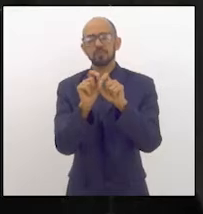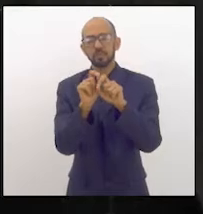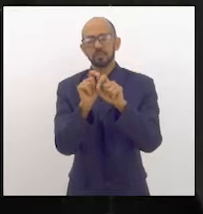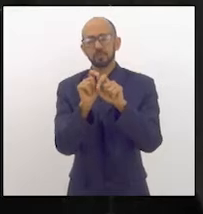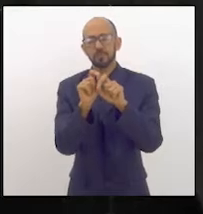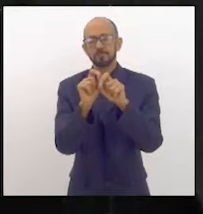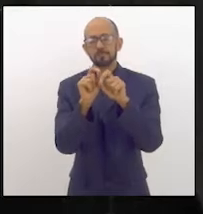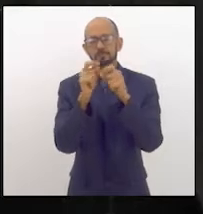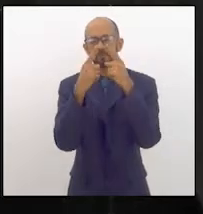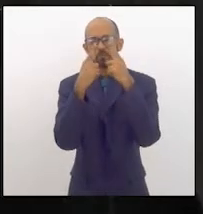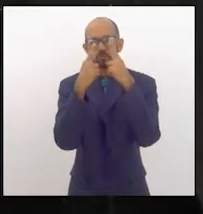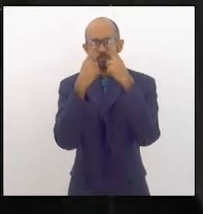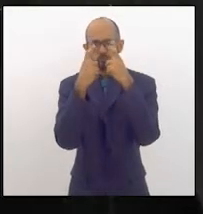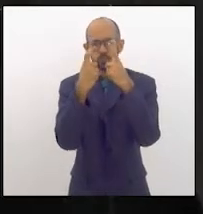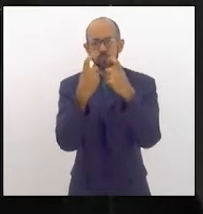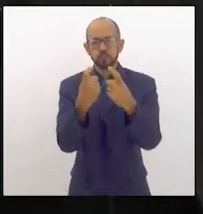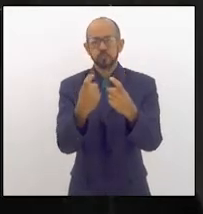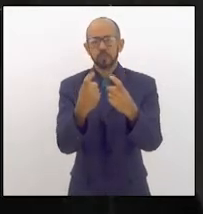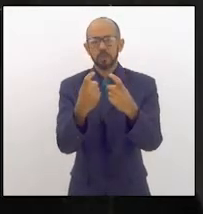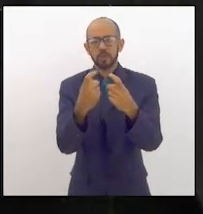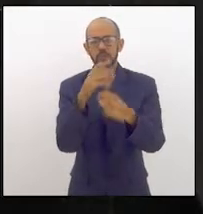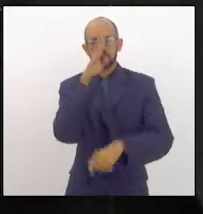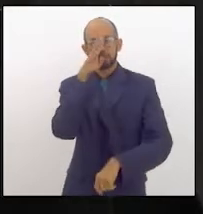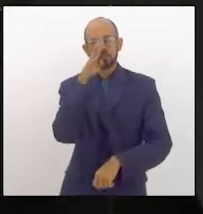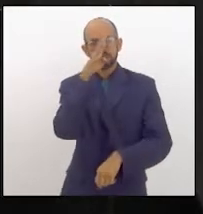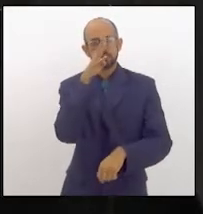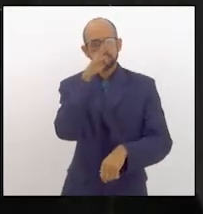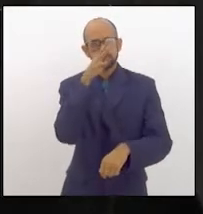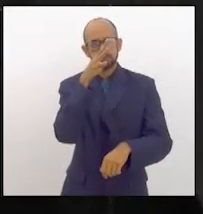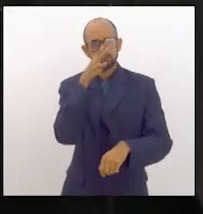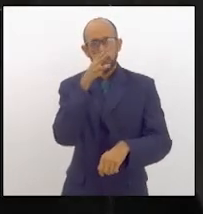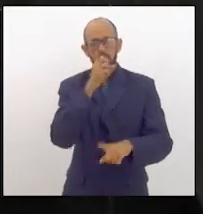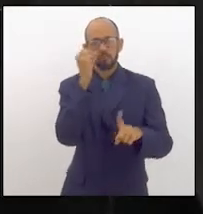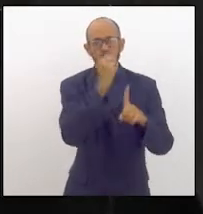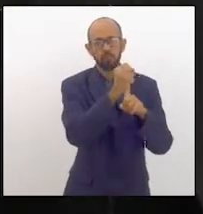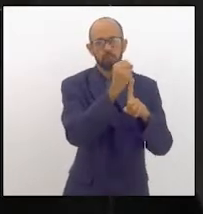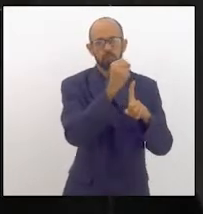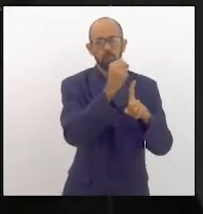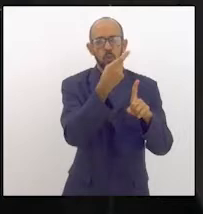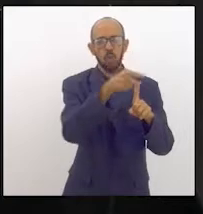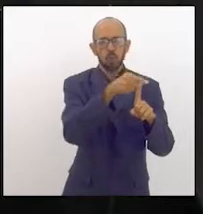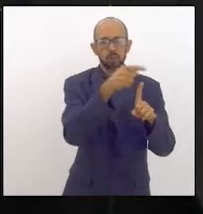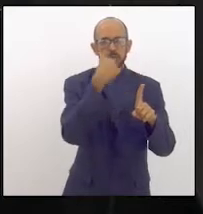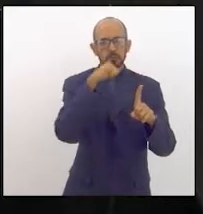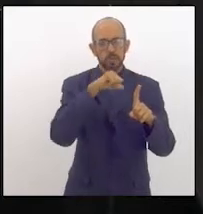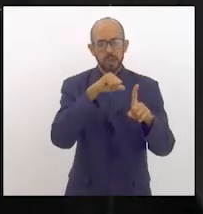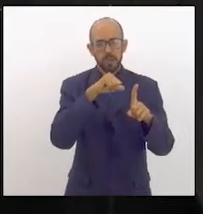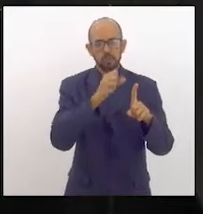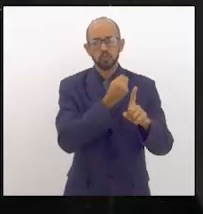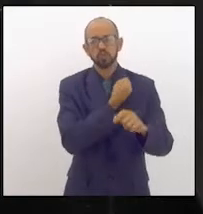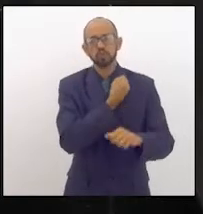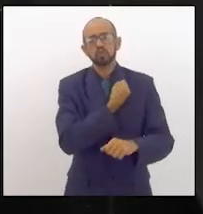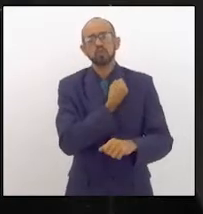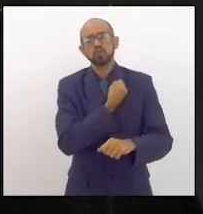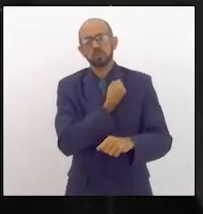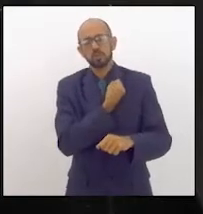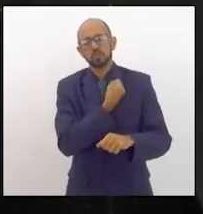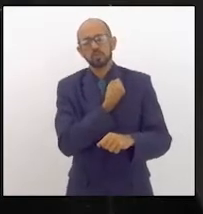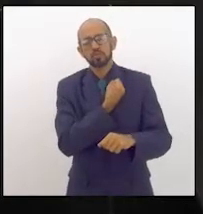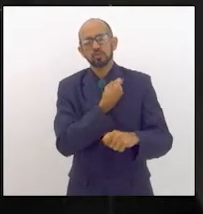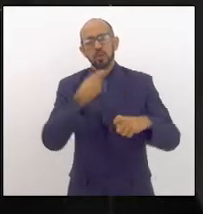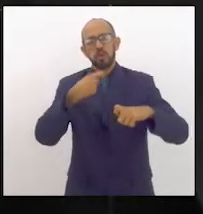na forma do feminicídio a violência sexual e os indicadores de